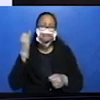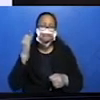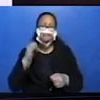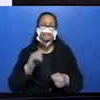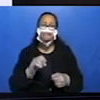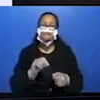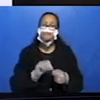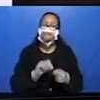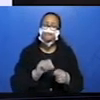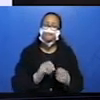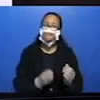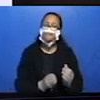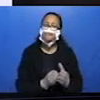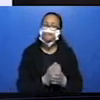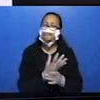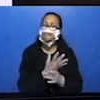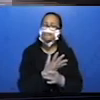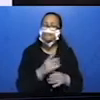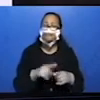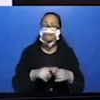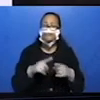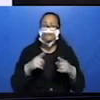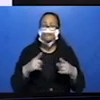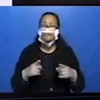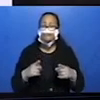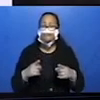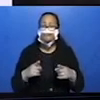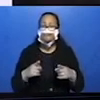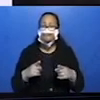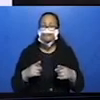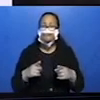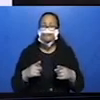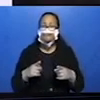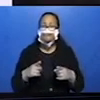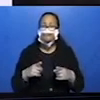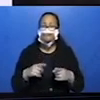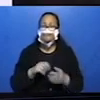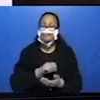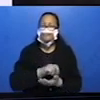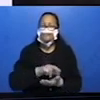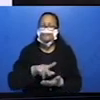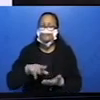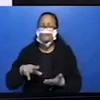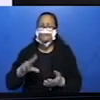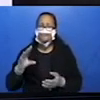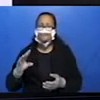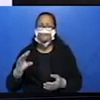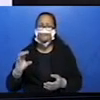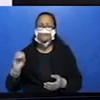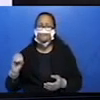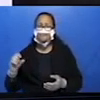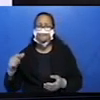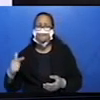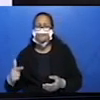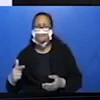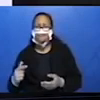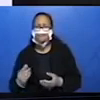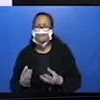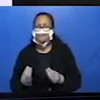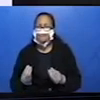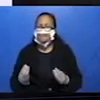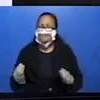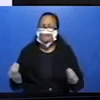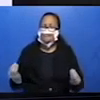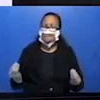em excesso, na atmosfera, ele torna-se poluente. Então, o gás carbônico, quando tem muito na